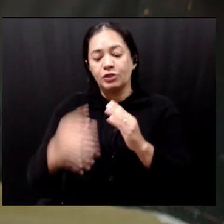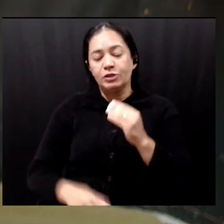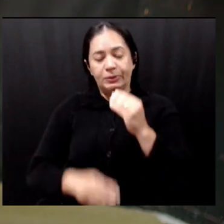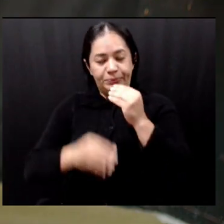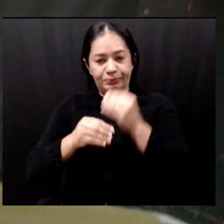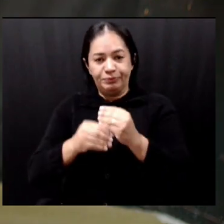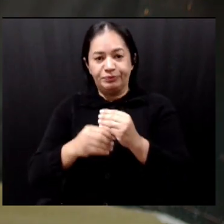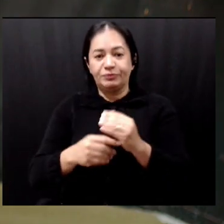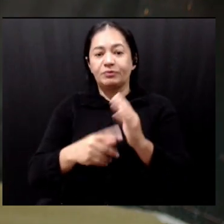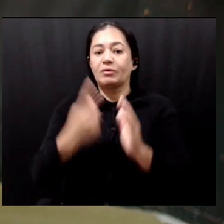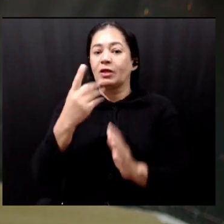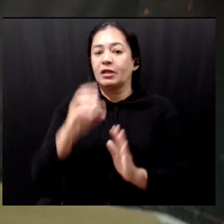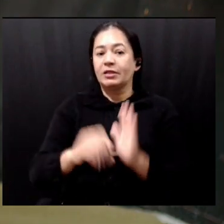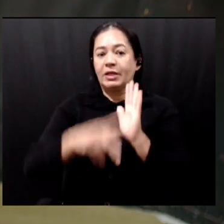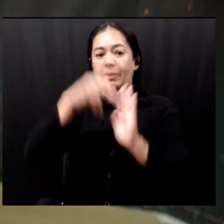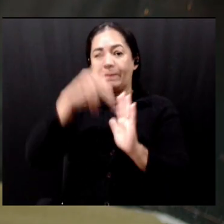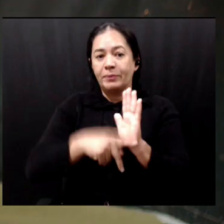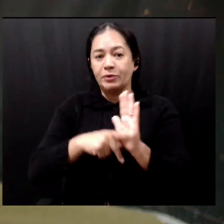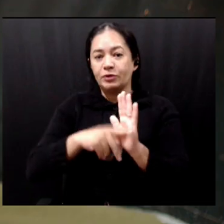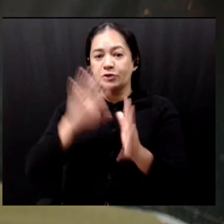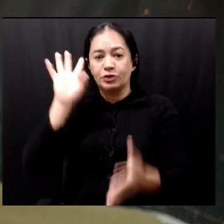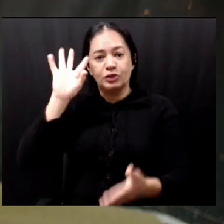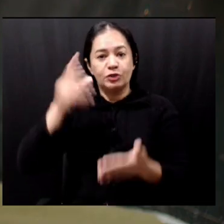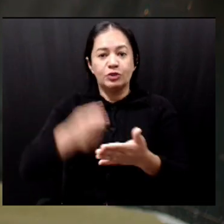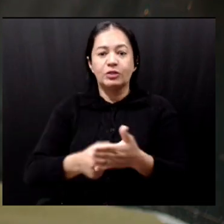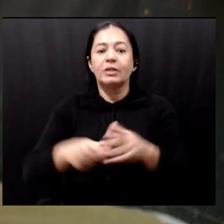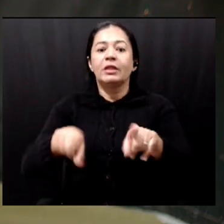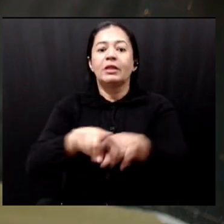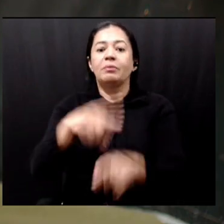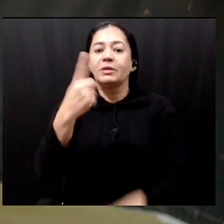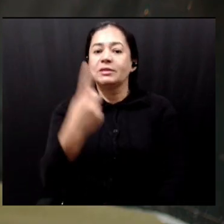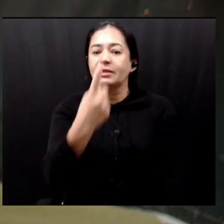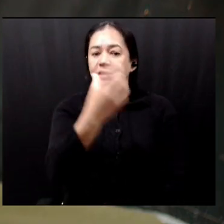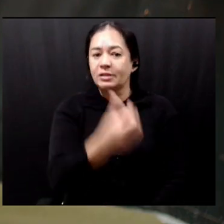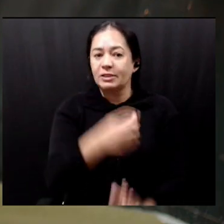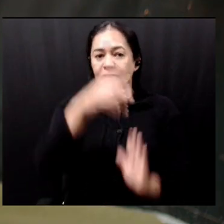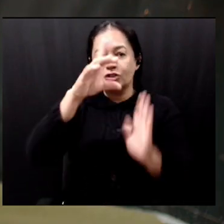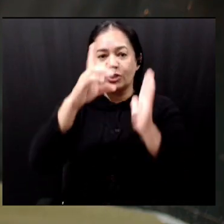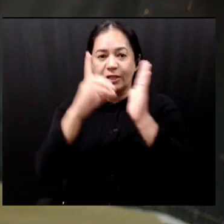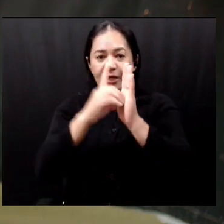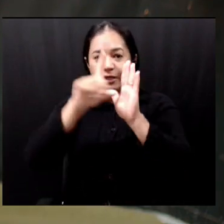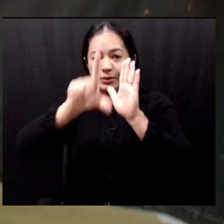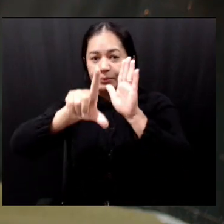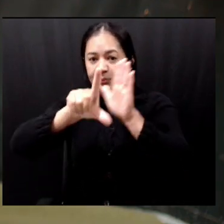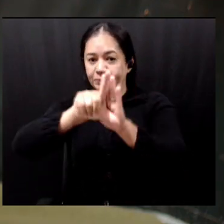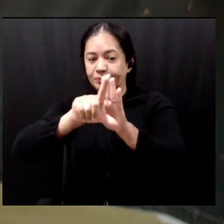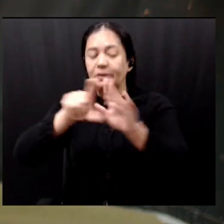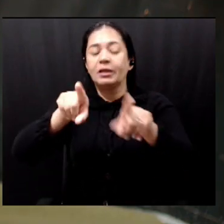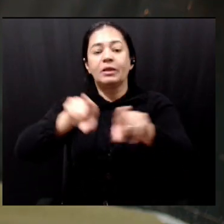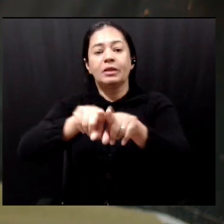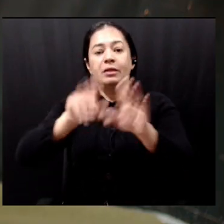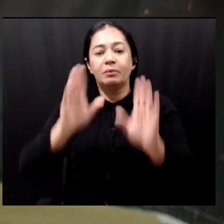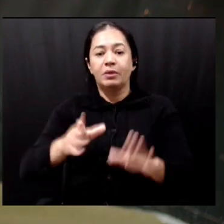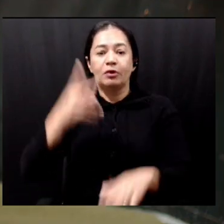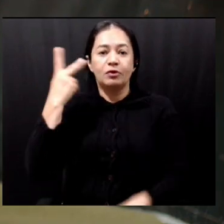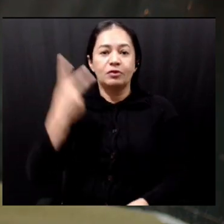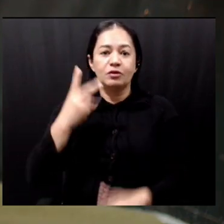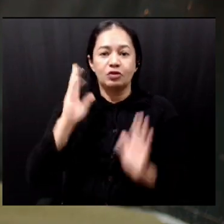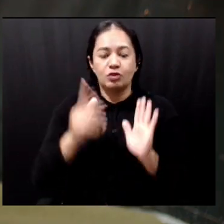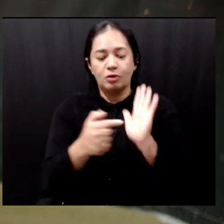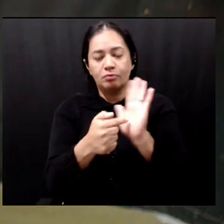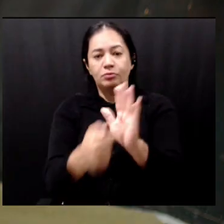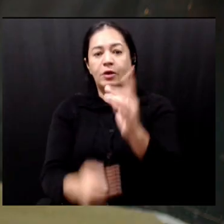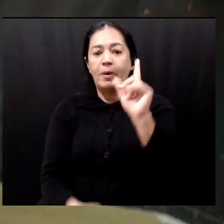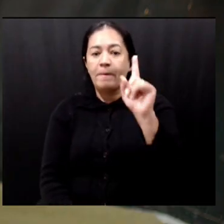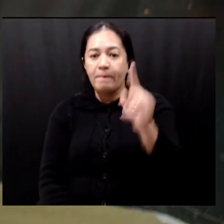de resolução e 116 projetos de decreto legislativo. Além disso, os vereadores apresentaram